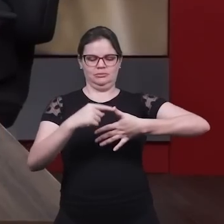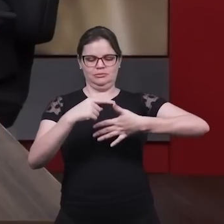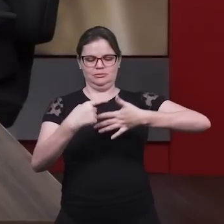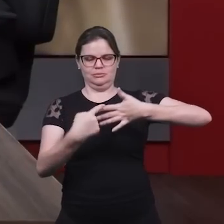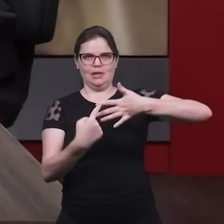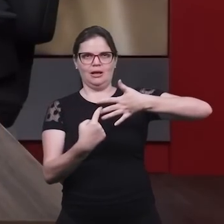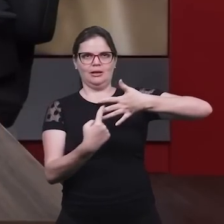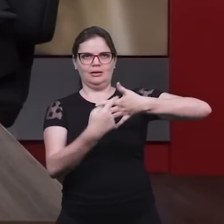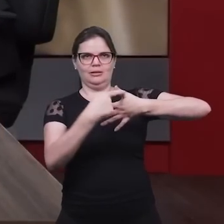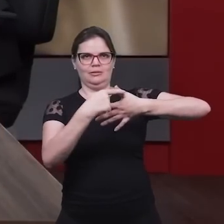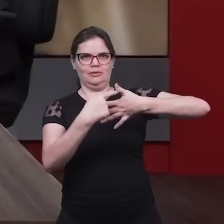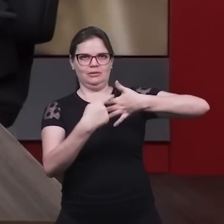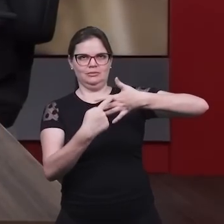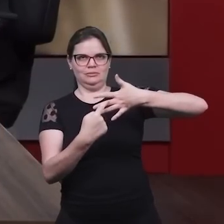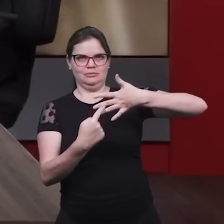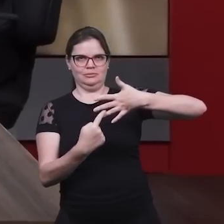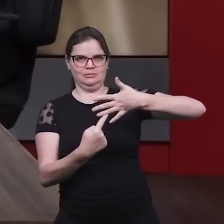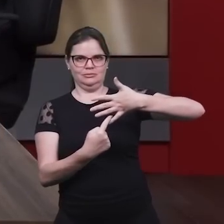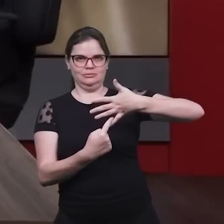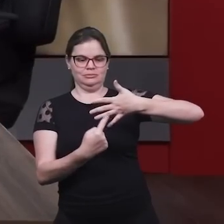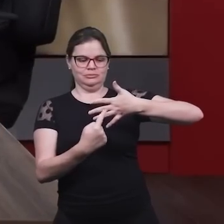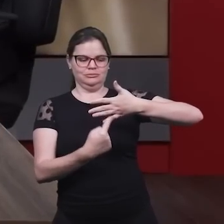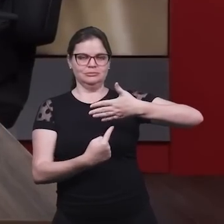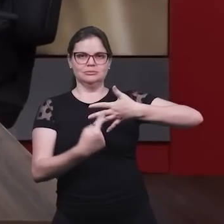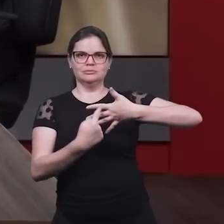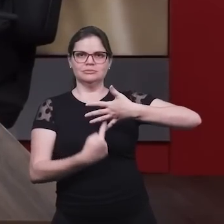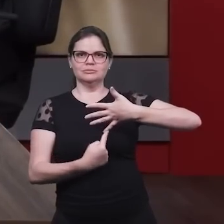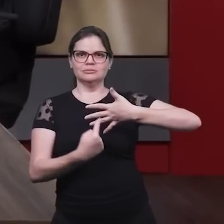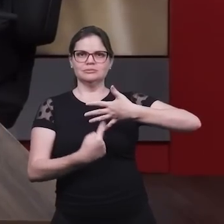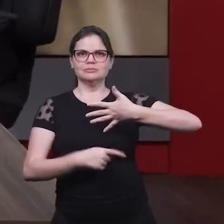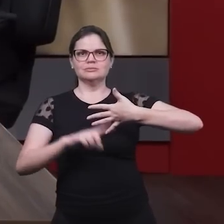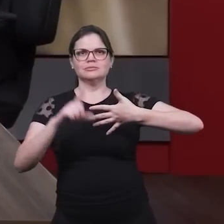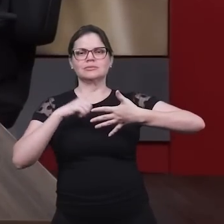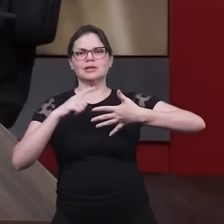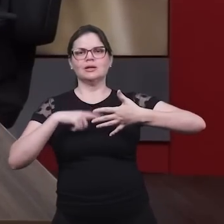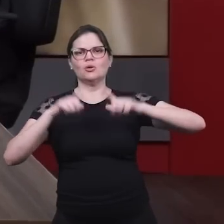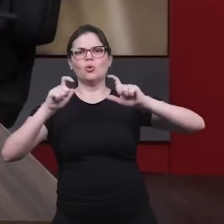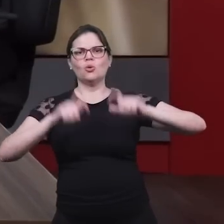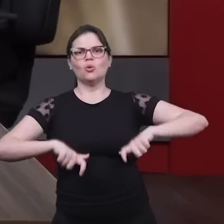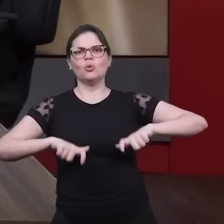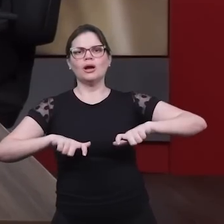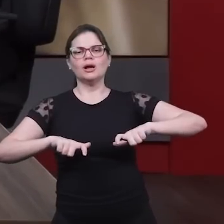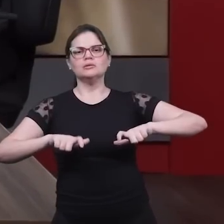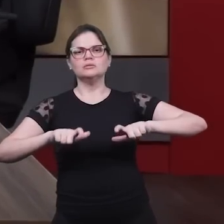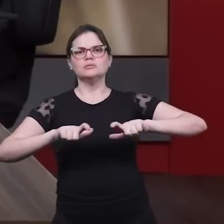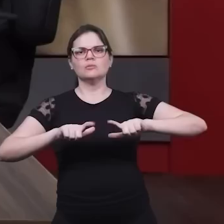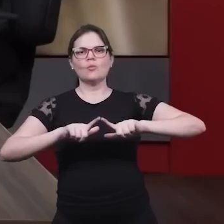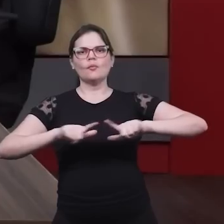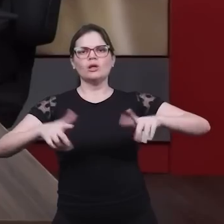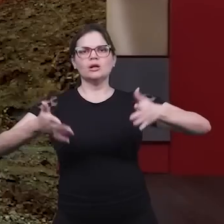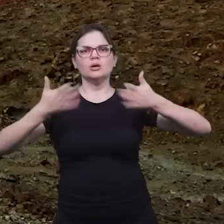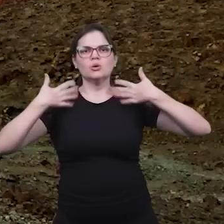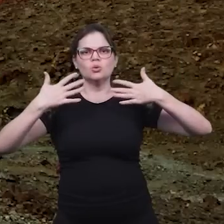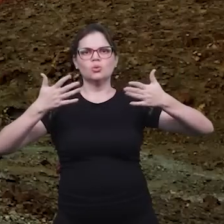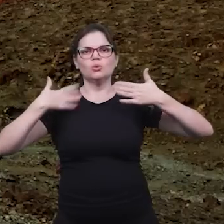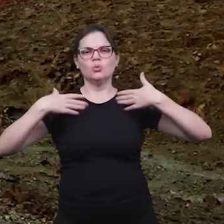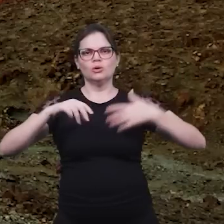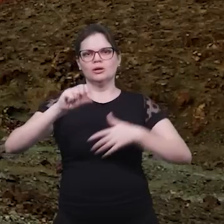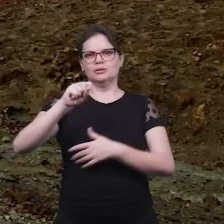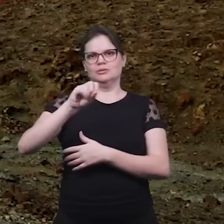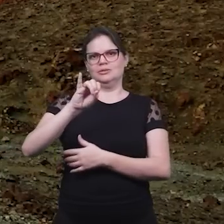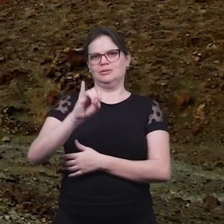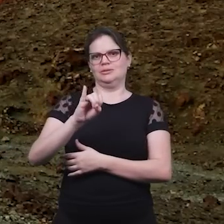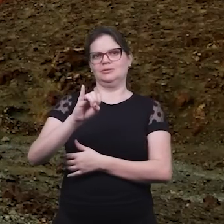na região do Sinai, onde fica o Monte Sinai, ali na parte de baixo, né? Certo. No dia até eu ia